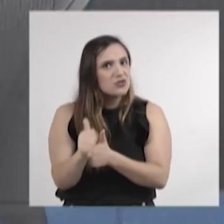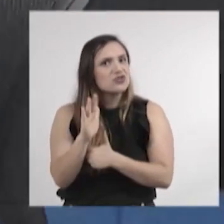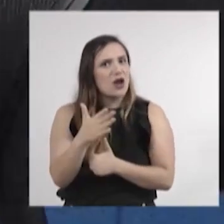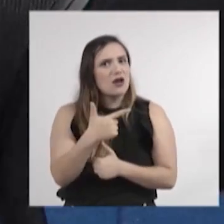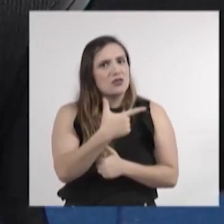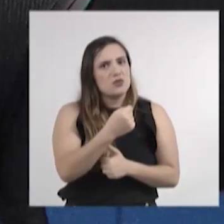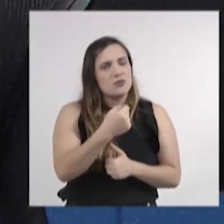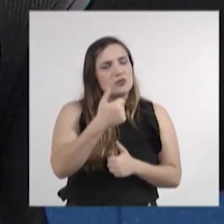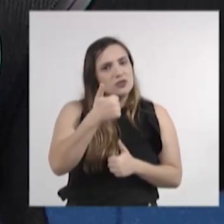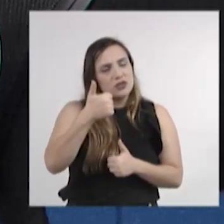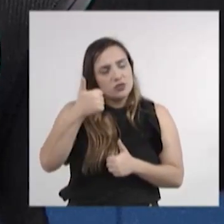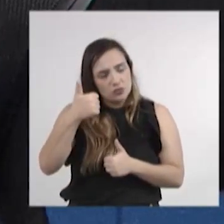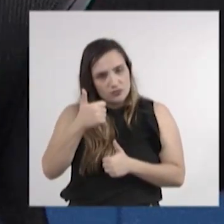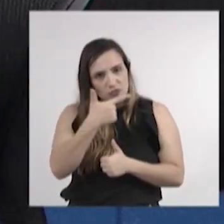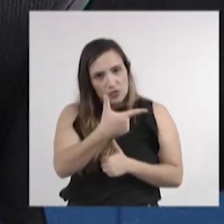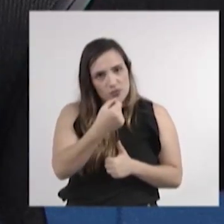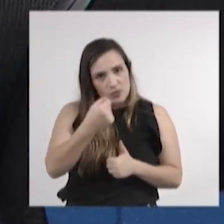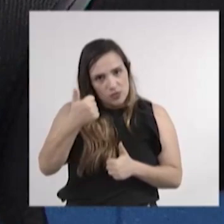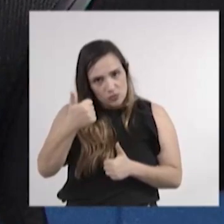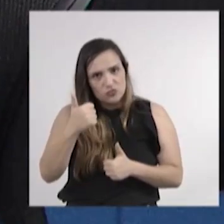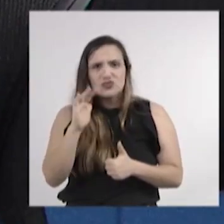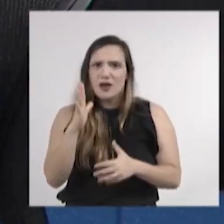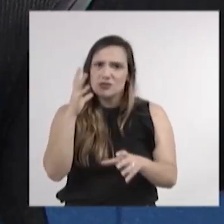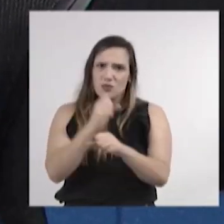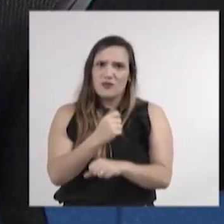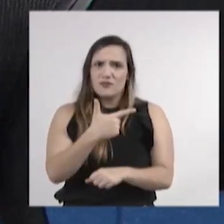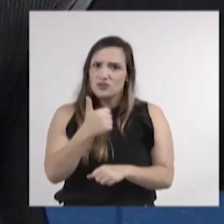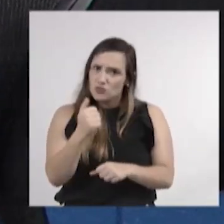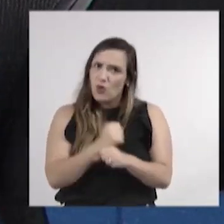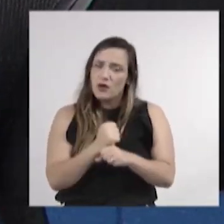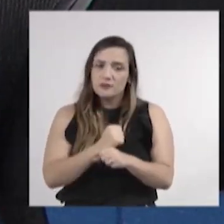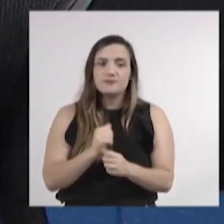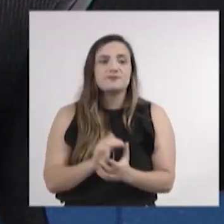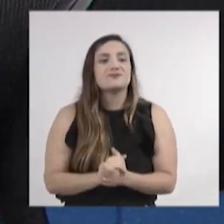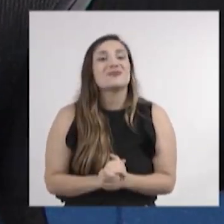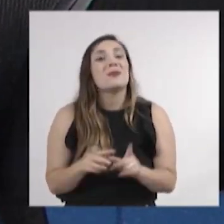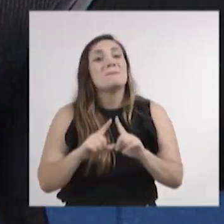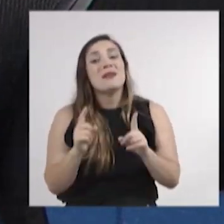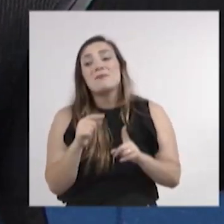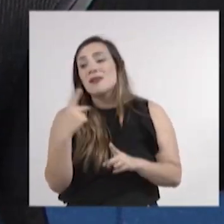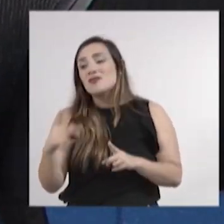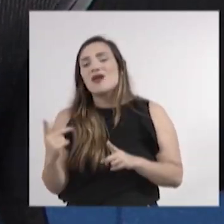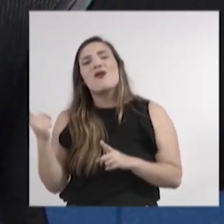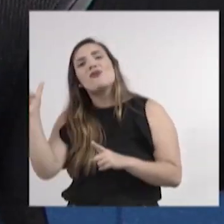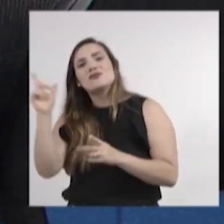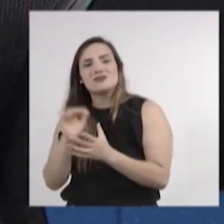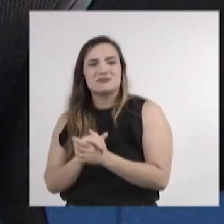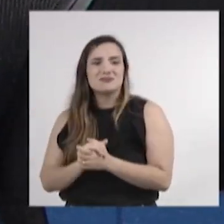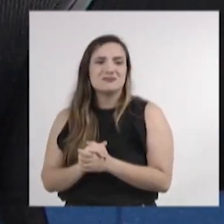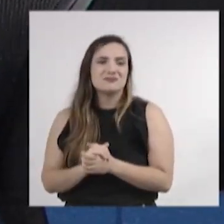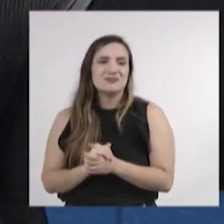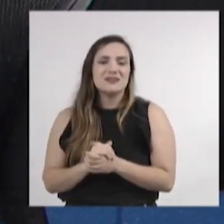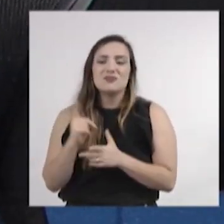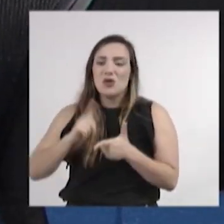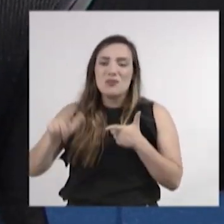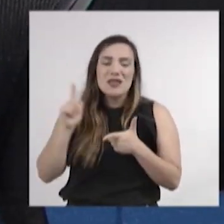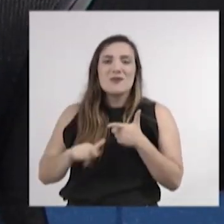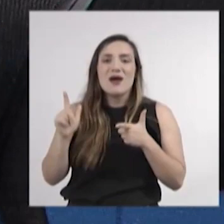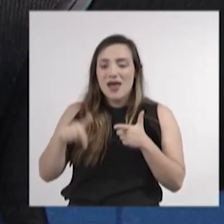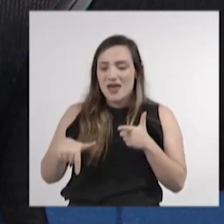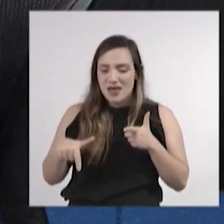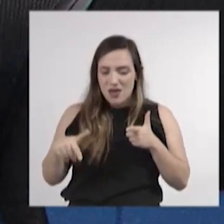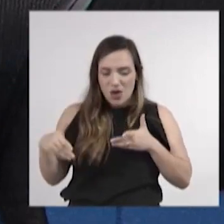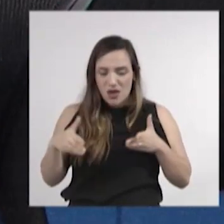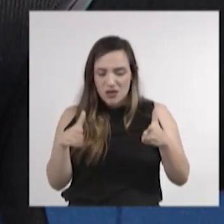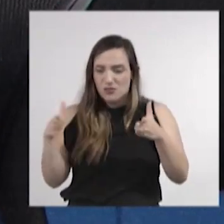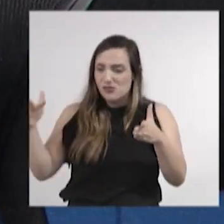anos de dados. Eles estão começando agora no lado deles lá, até porque o foco deles era outro. O foco deles era erosão marginal do reservatório, até